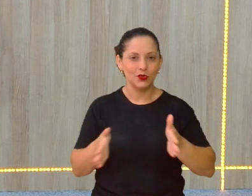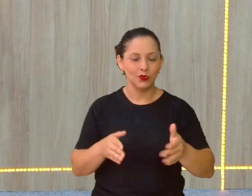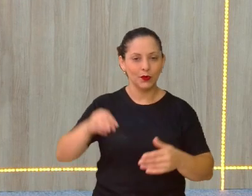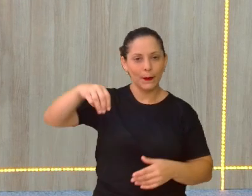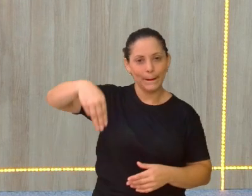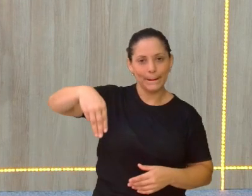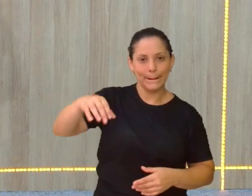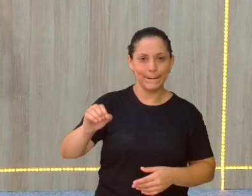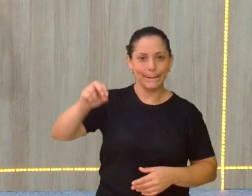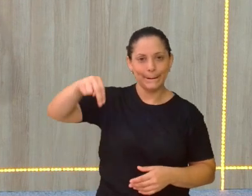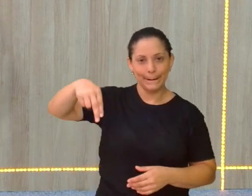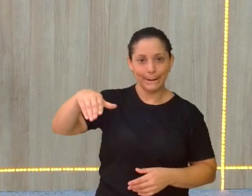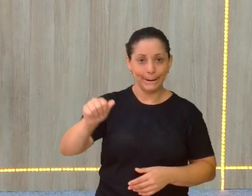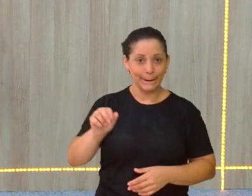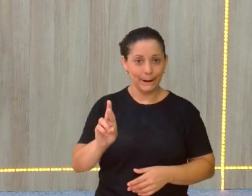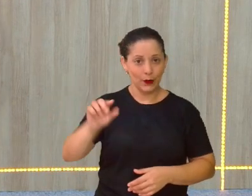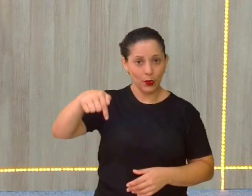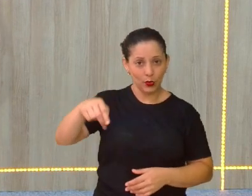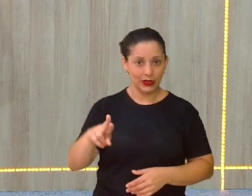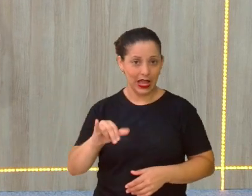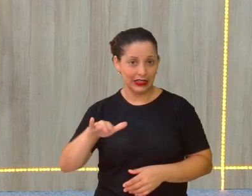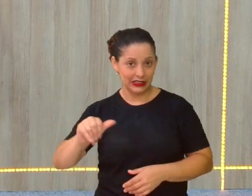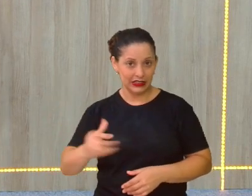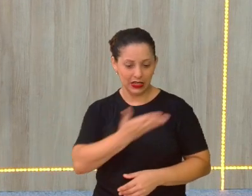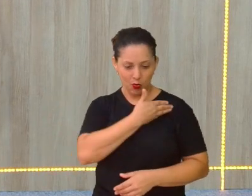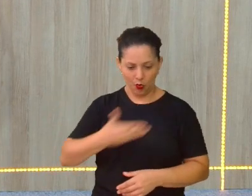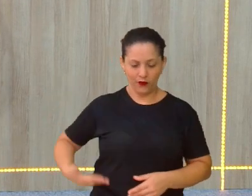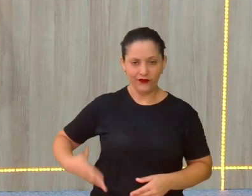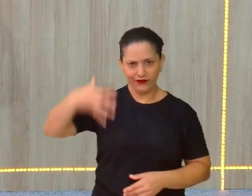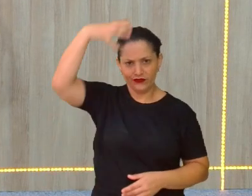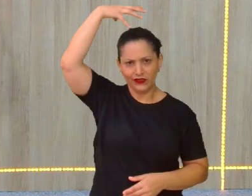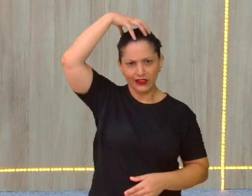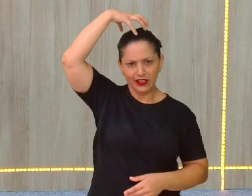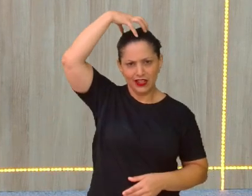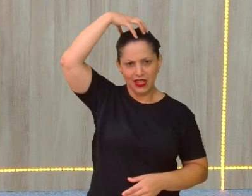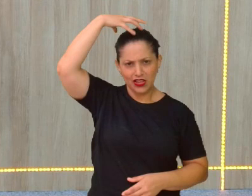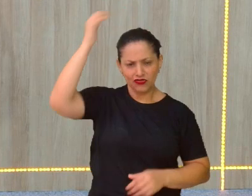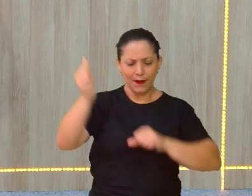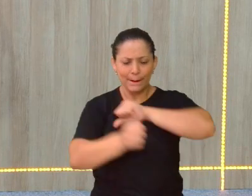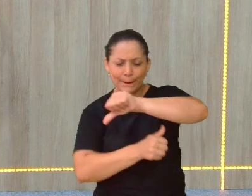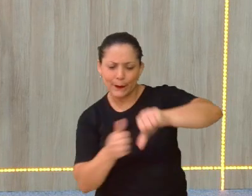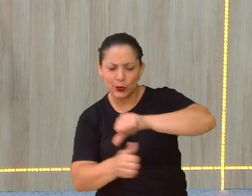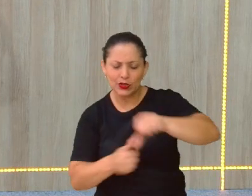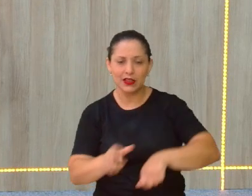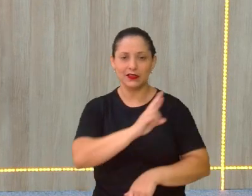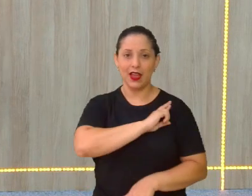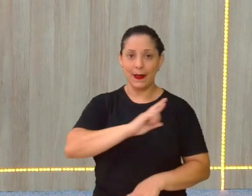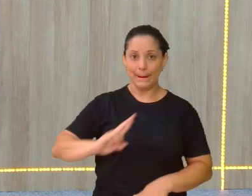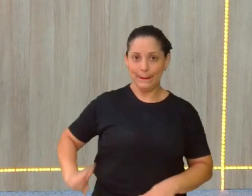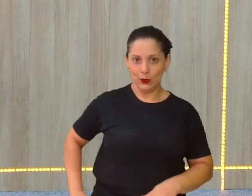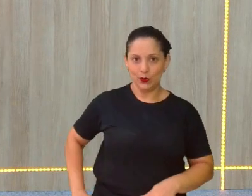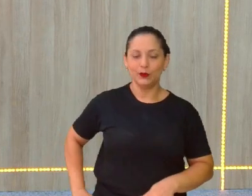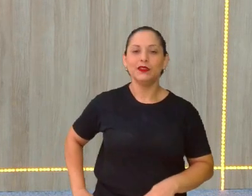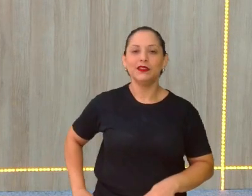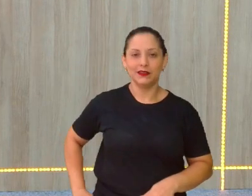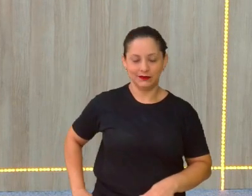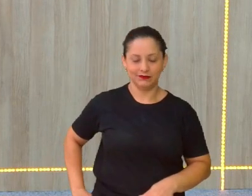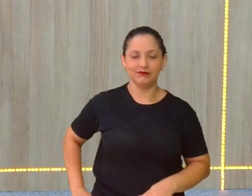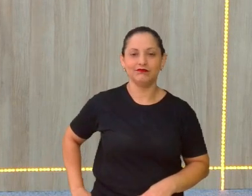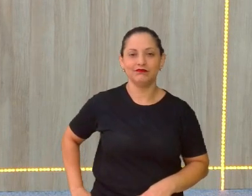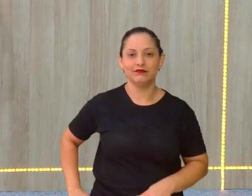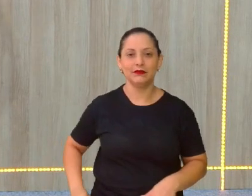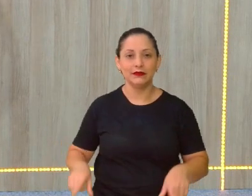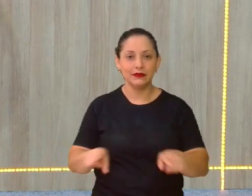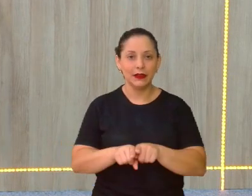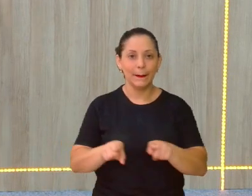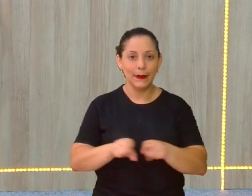monarquia, como eram as características da monarquia, a transição para a república, império e declínio desse